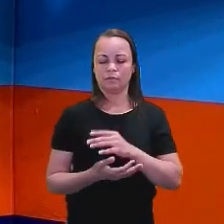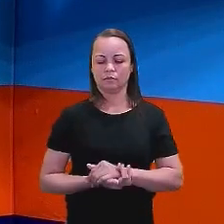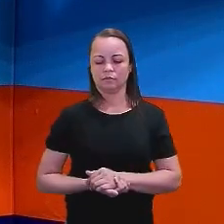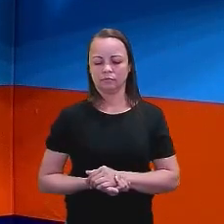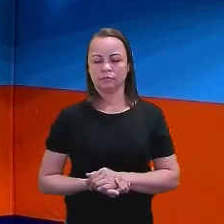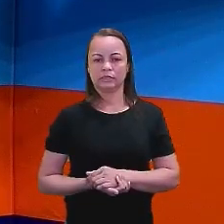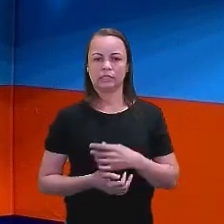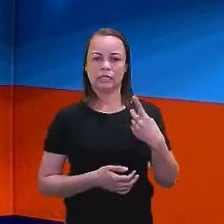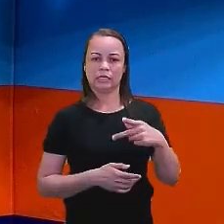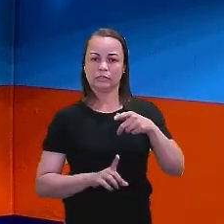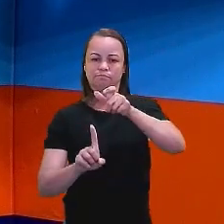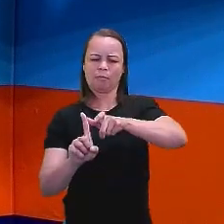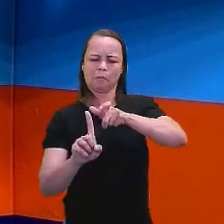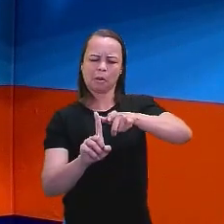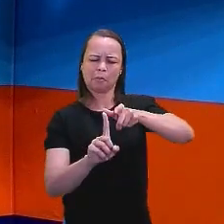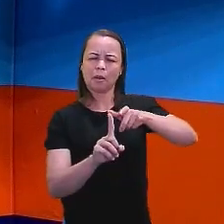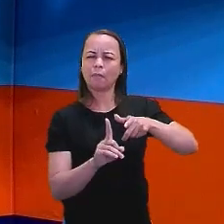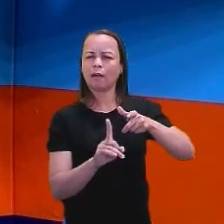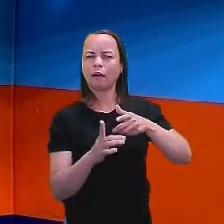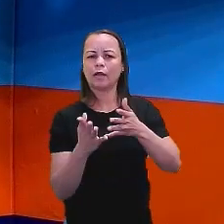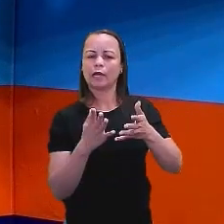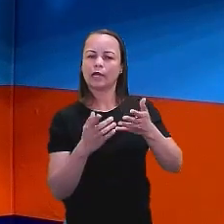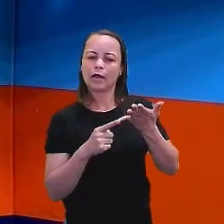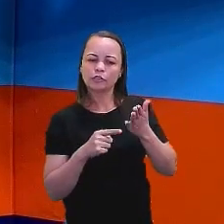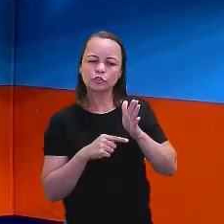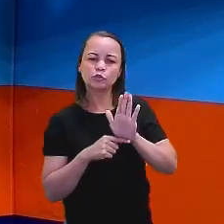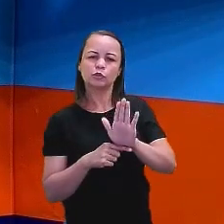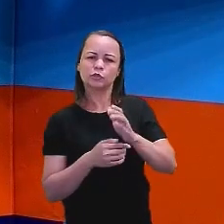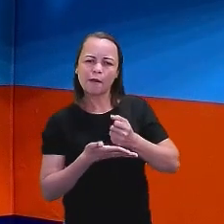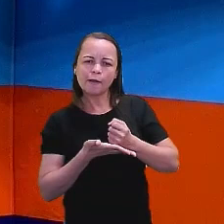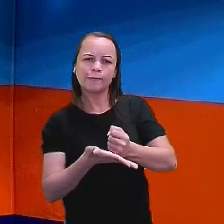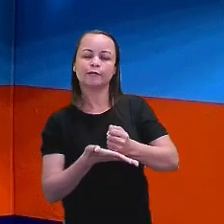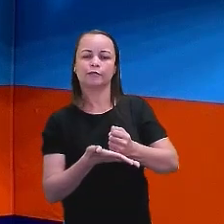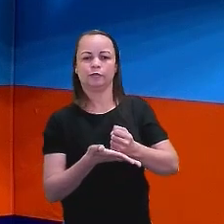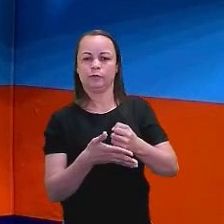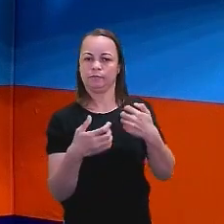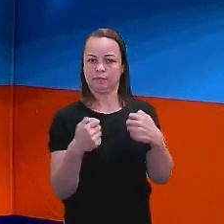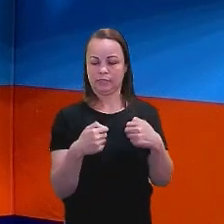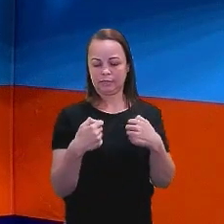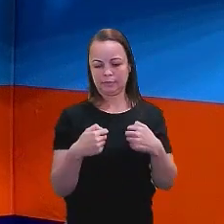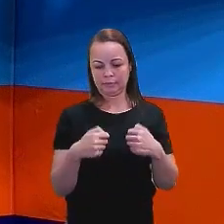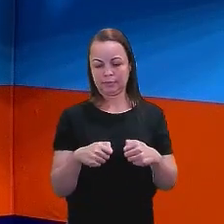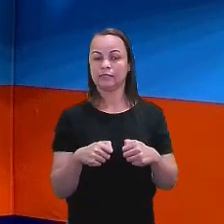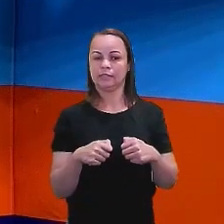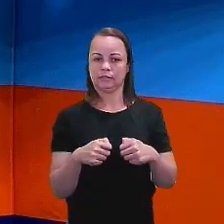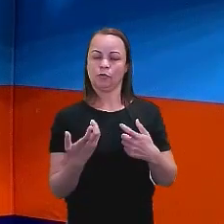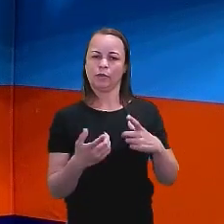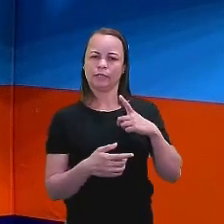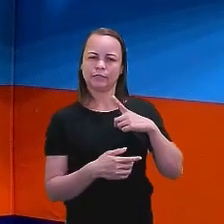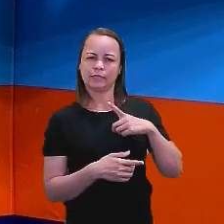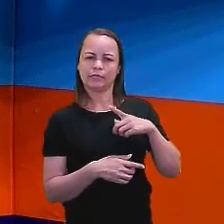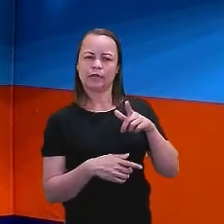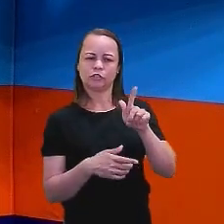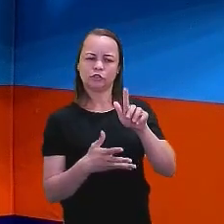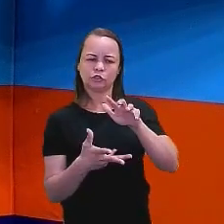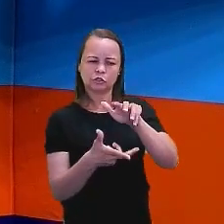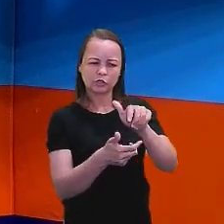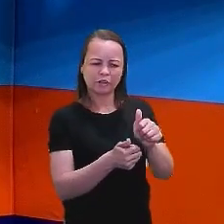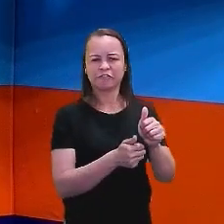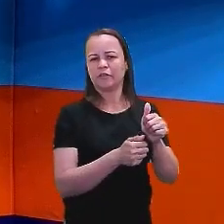esses personagens, eles contribuíram e precisam ter na historiografia, na história,